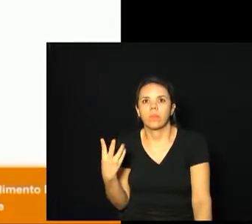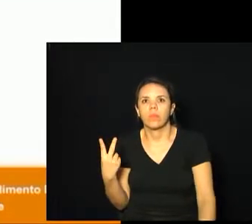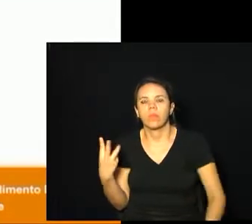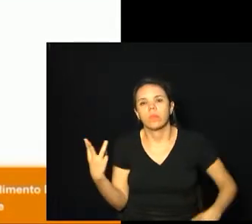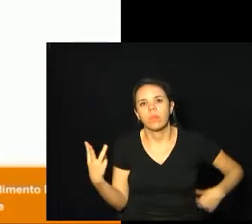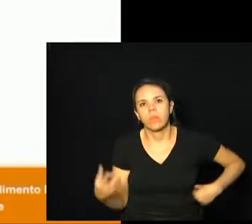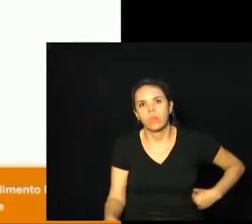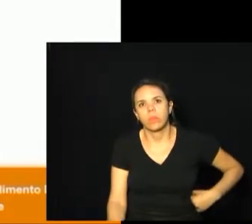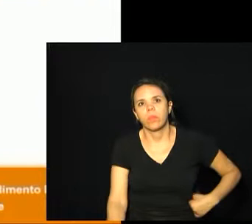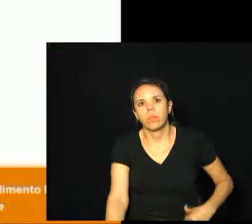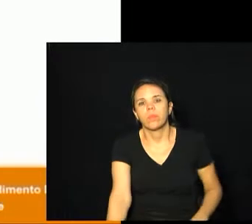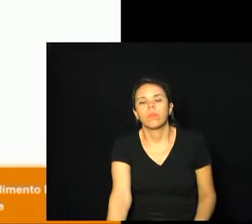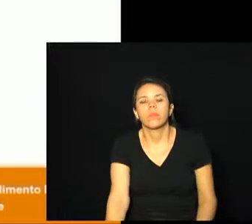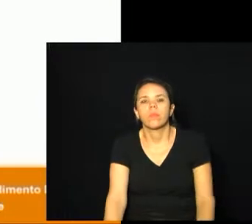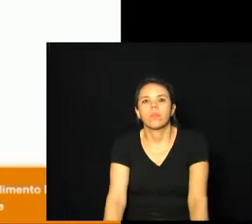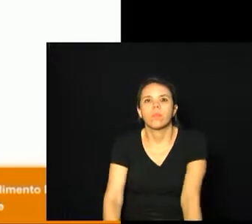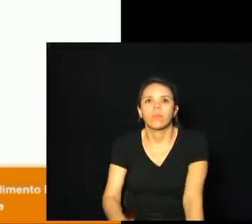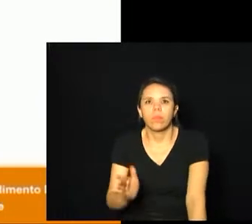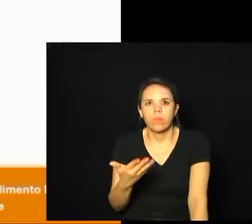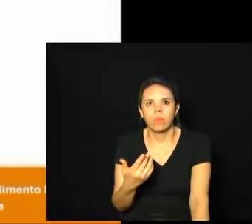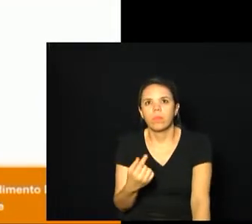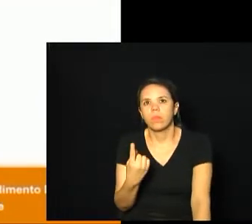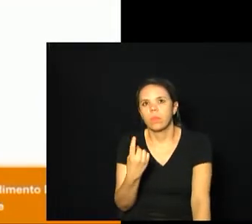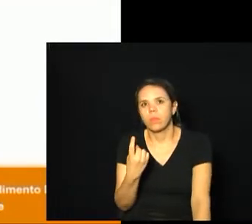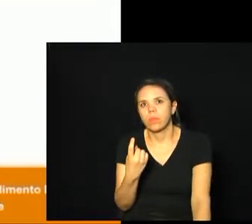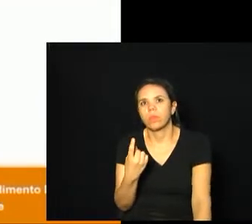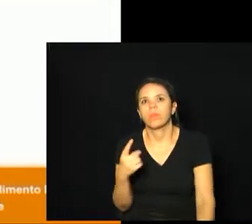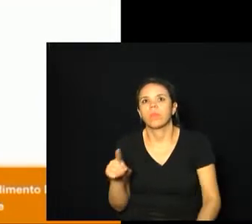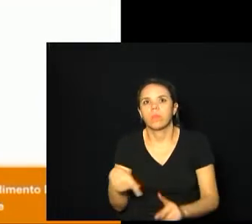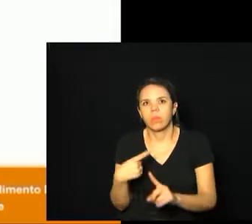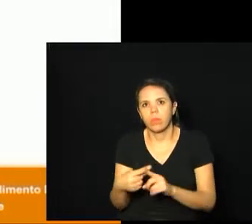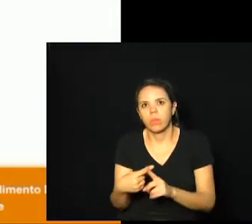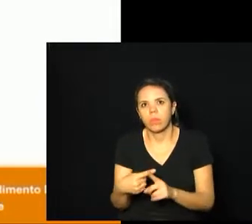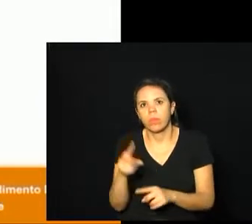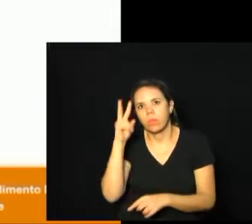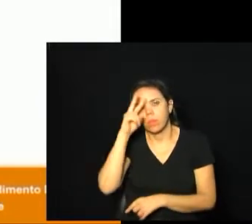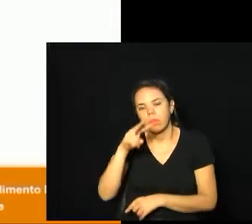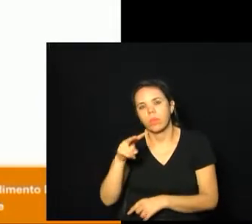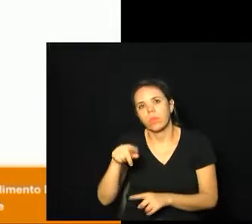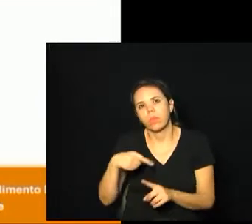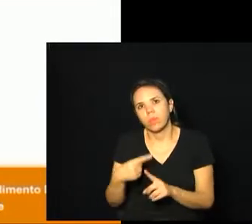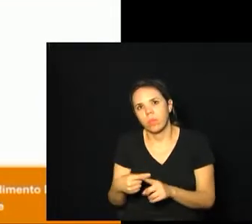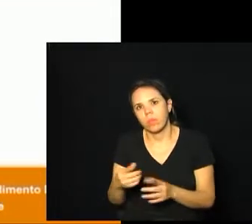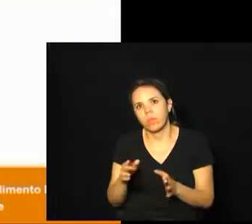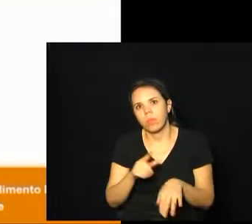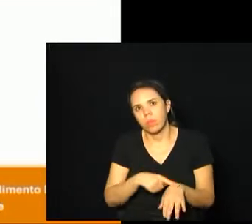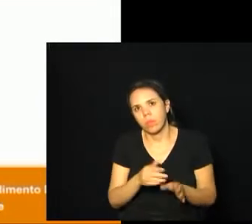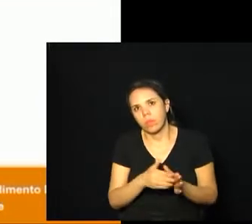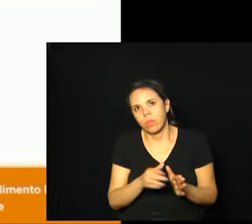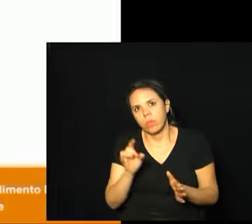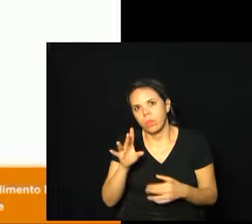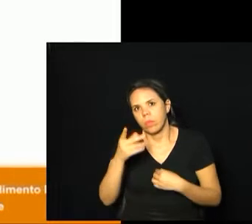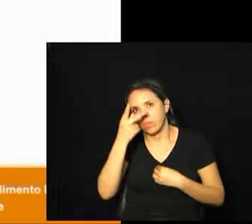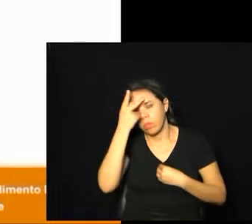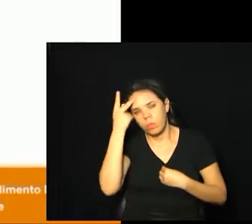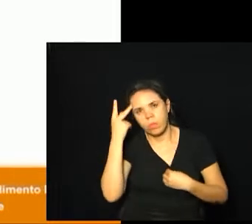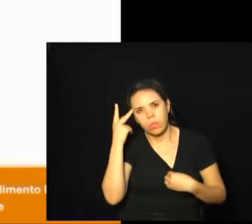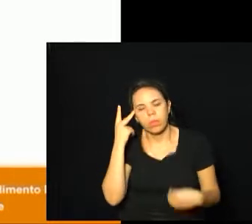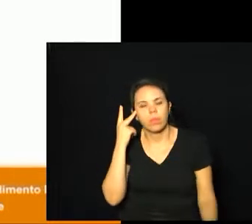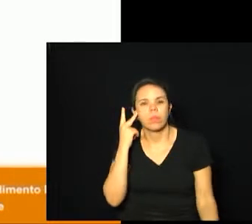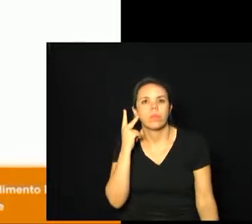63.423 moradores da cidade já receberam a dose adicional. A gente lembra que a dose adicional nesse momento são para as